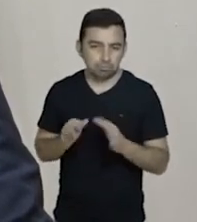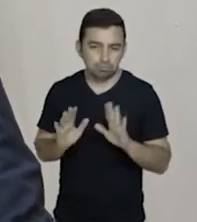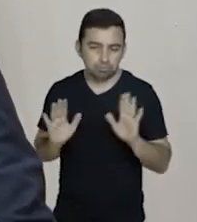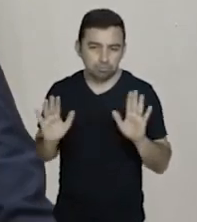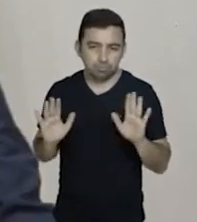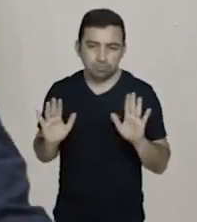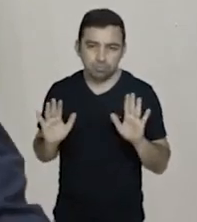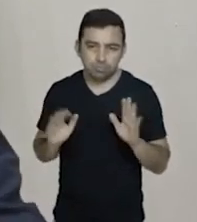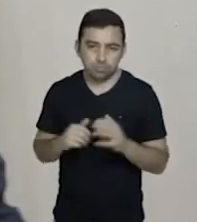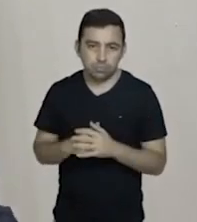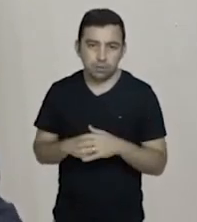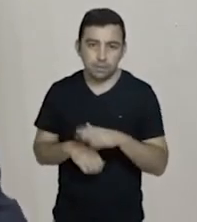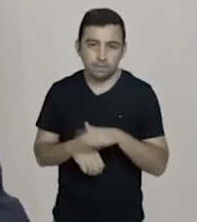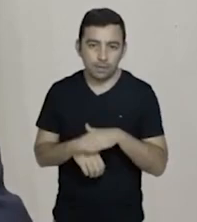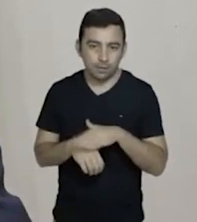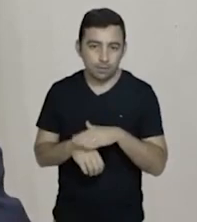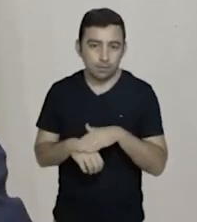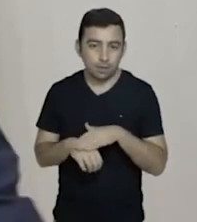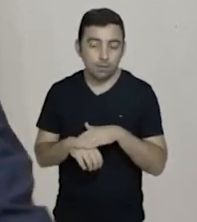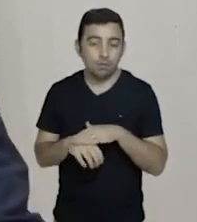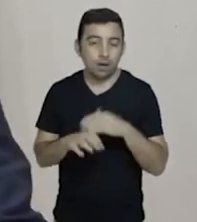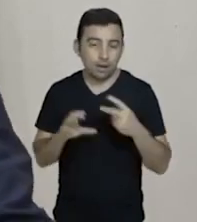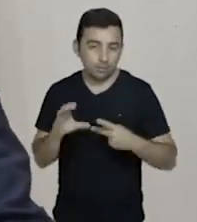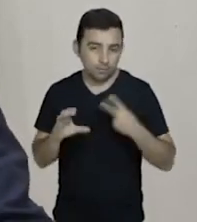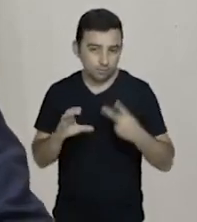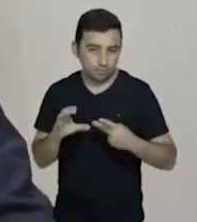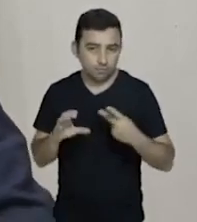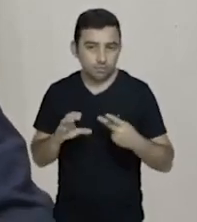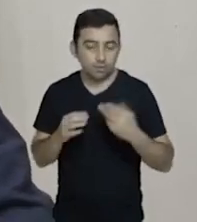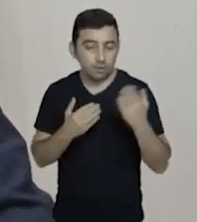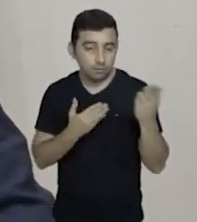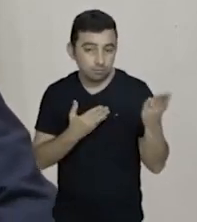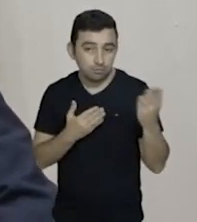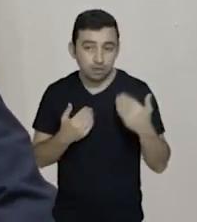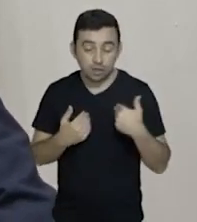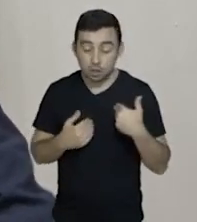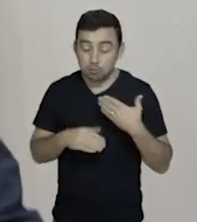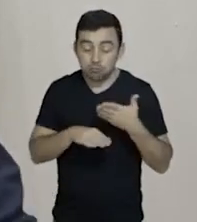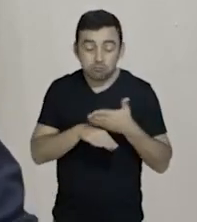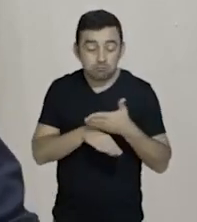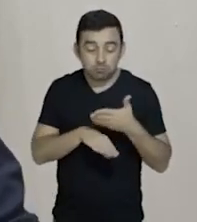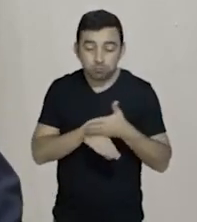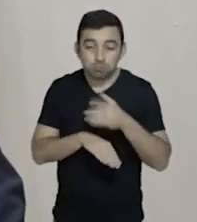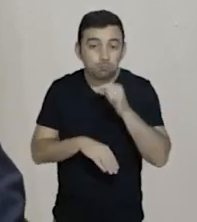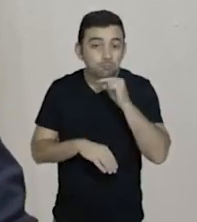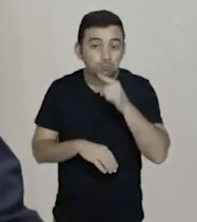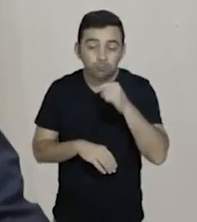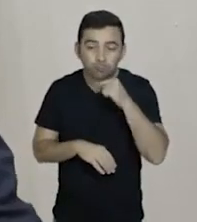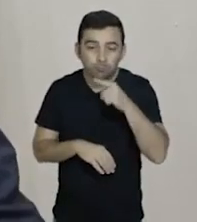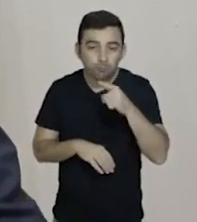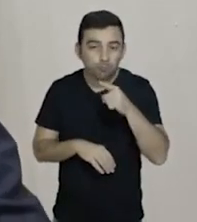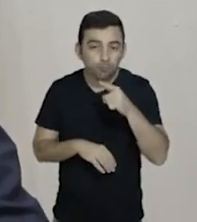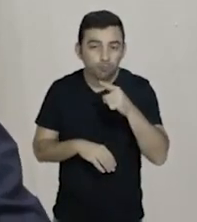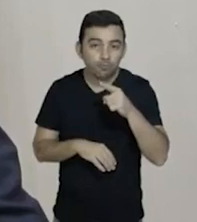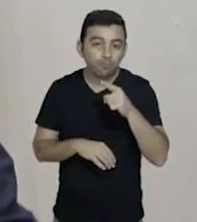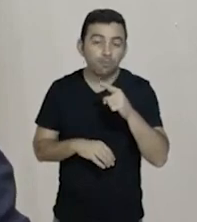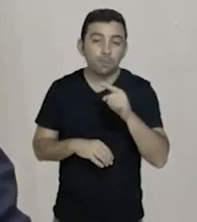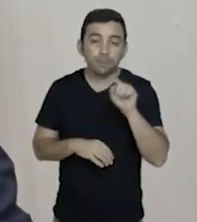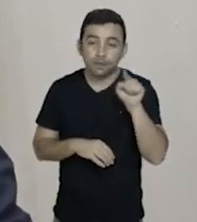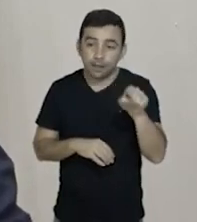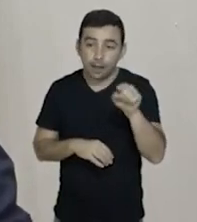sobre atuação da Câmara de Vereadores Pois não tive acesso ainda o que foi